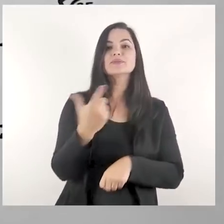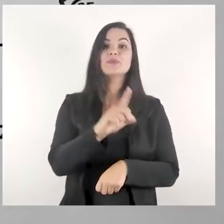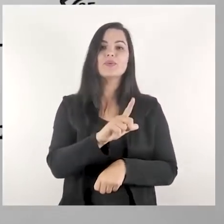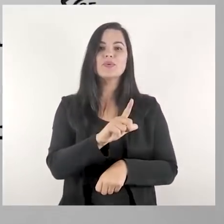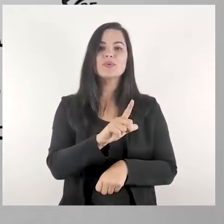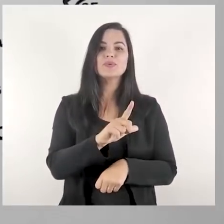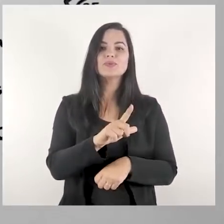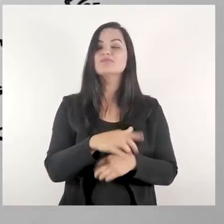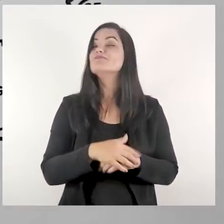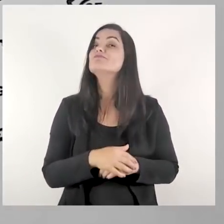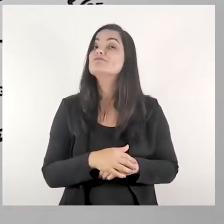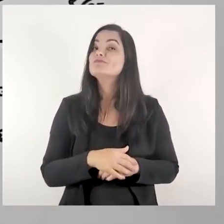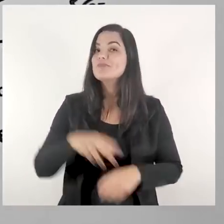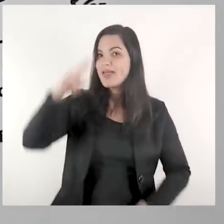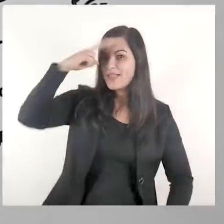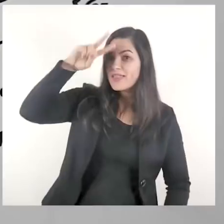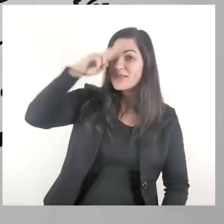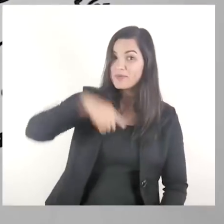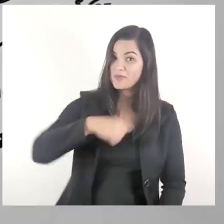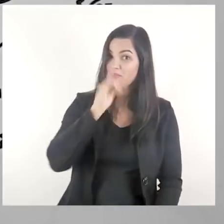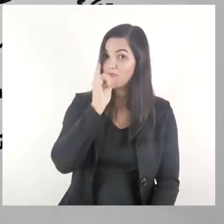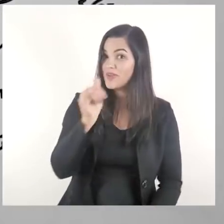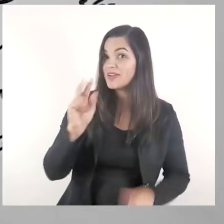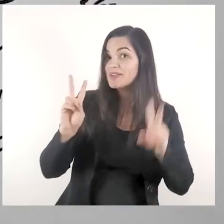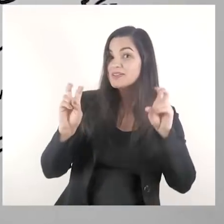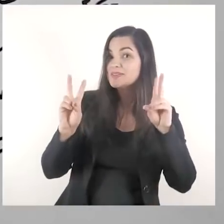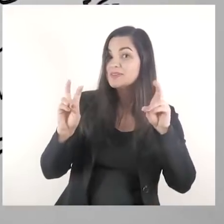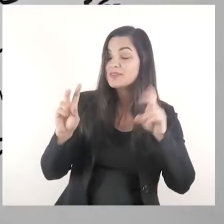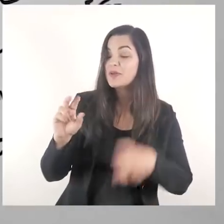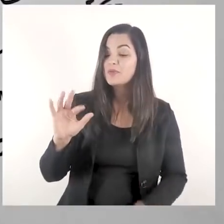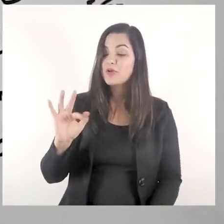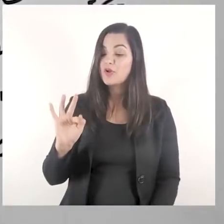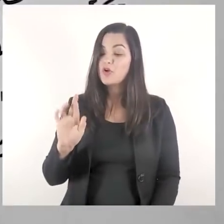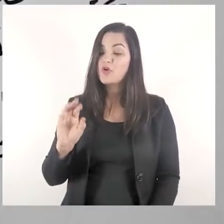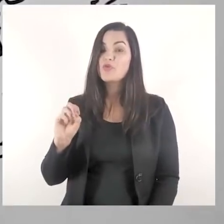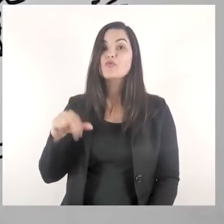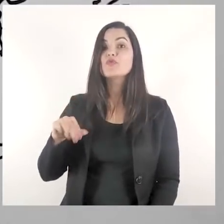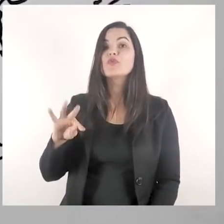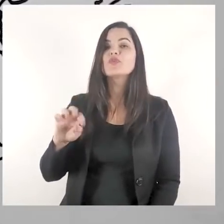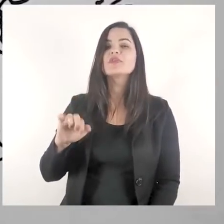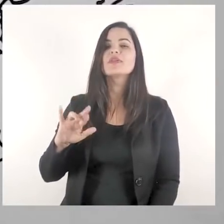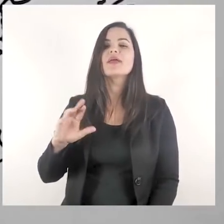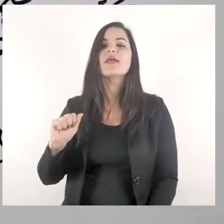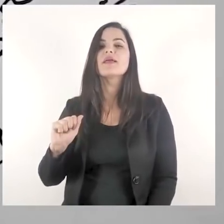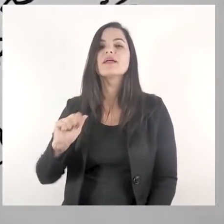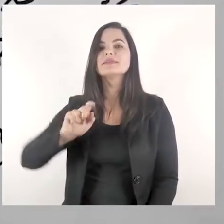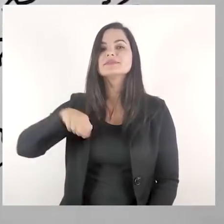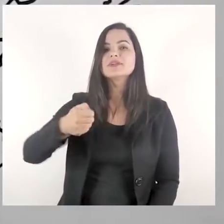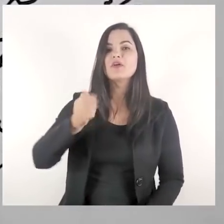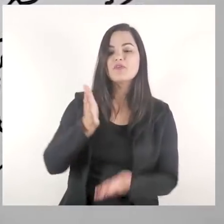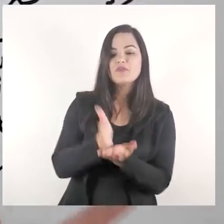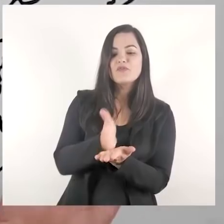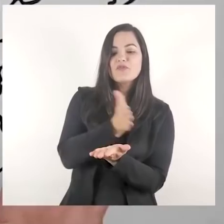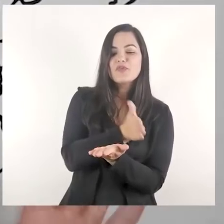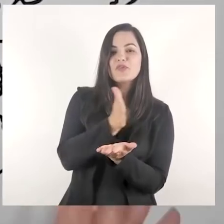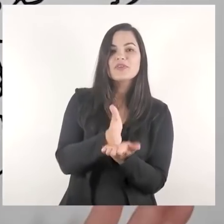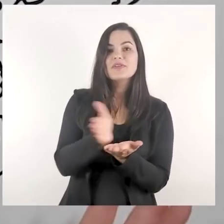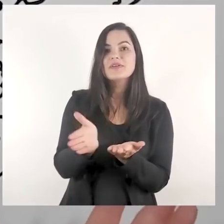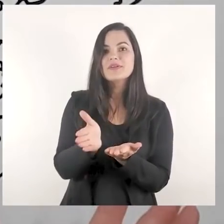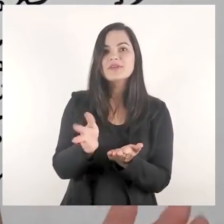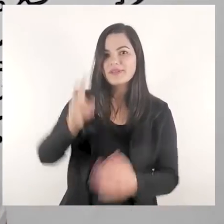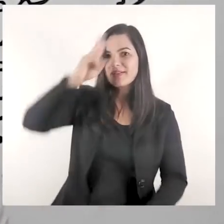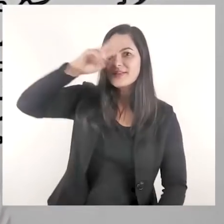Quem lembra o que eu te contei a respeito de ser uma fronteira? Levanta a